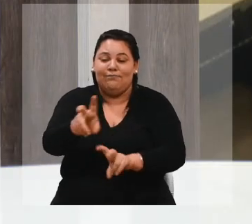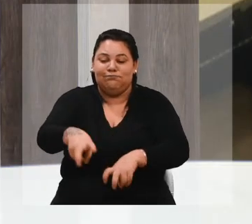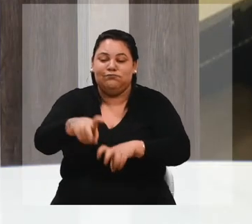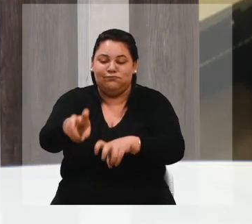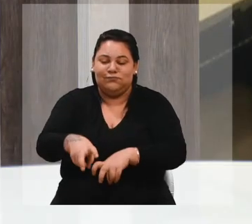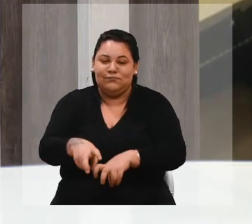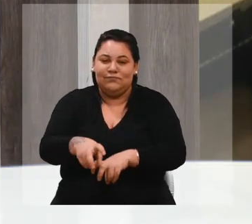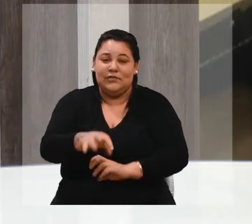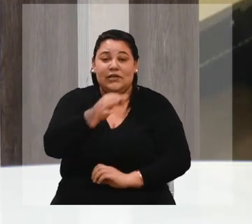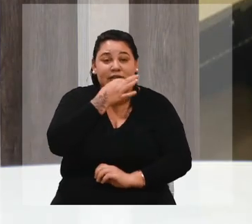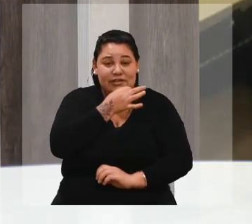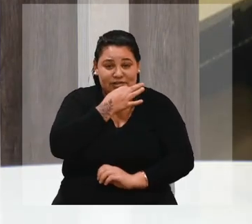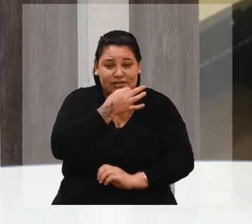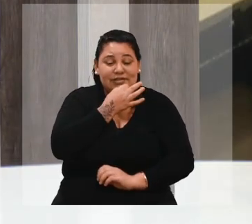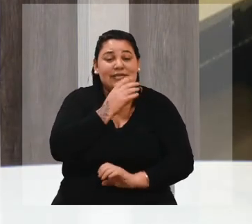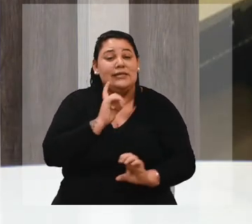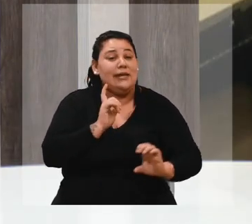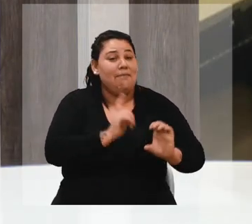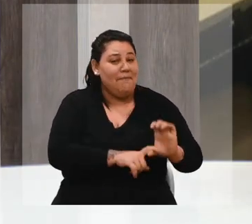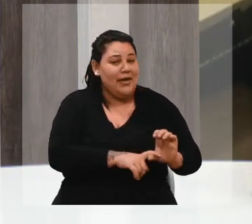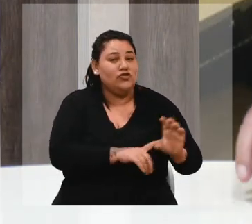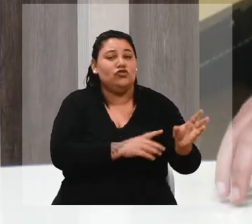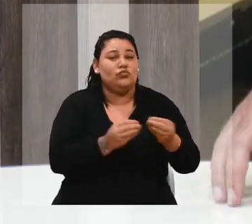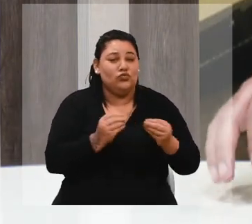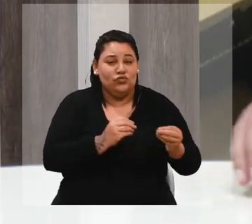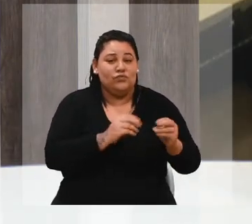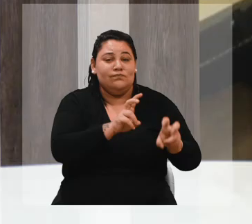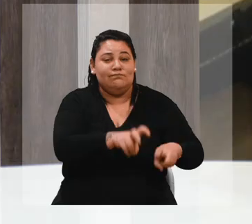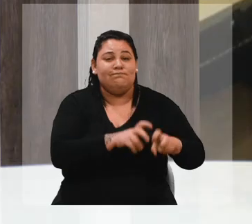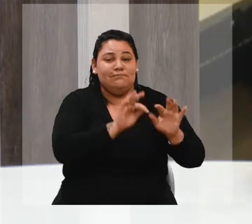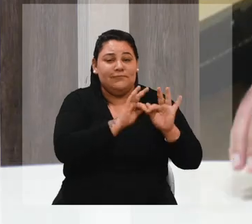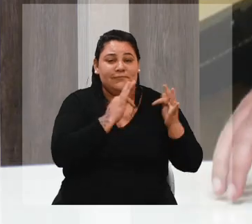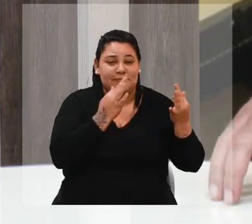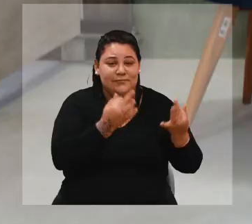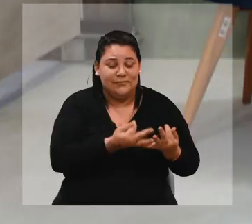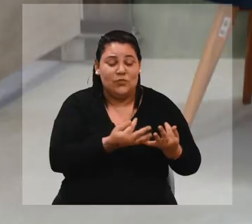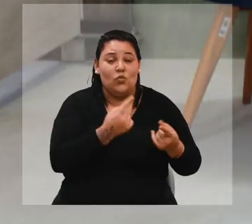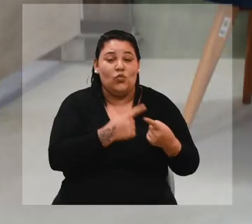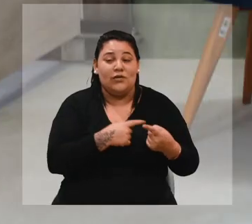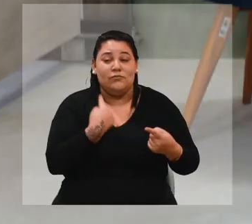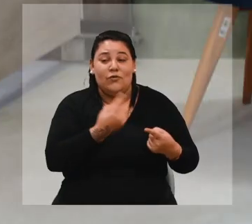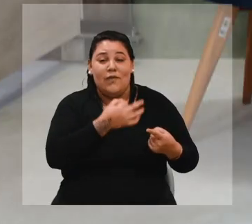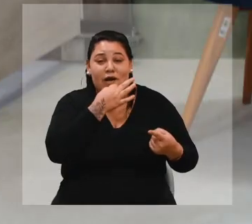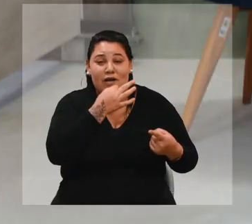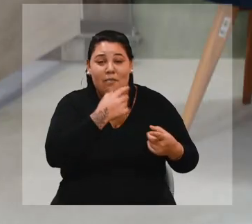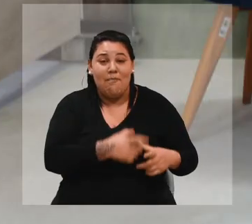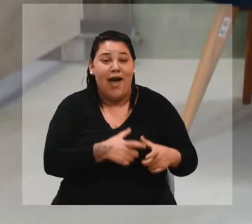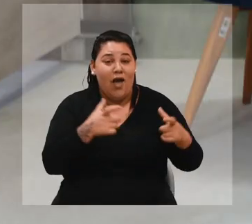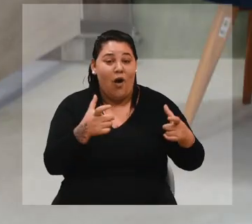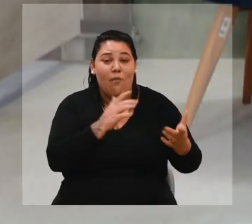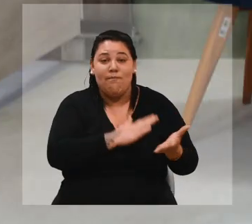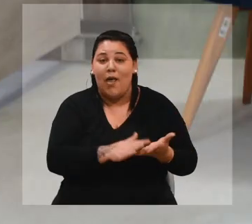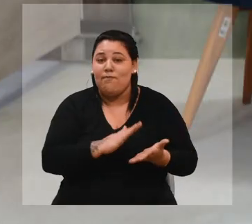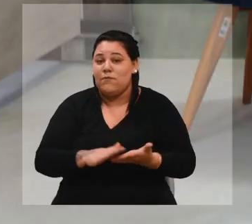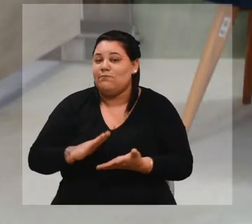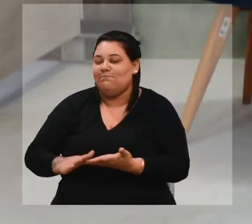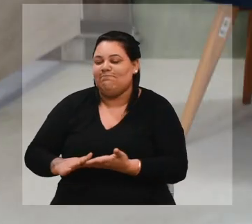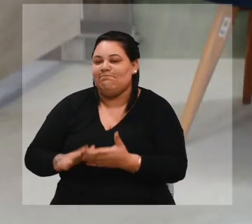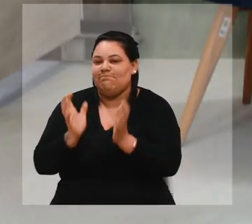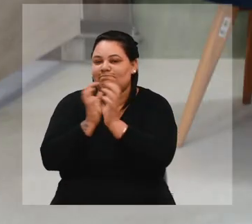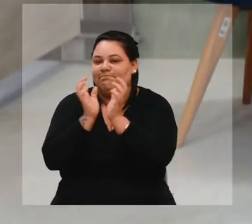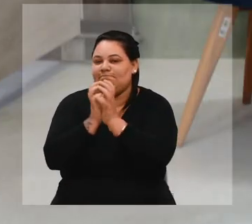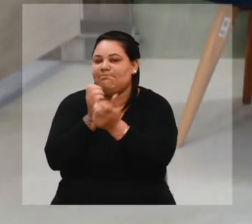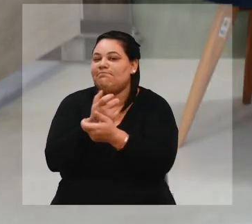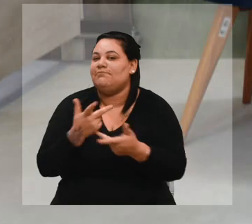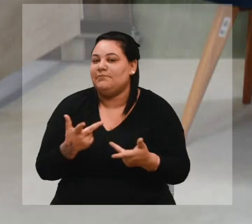Caxias, que vive muito também da agricultura familiar, é o maior produtor hortifruti granjeiro do estado,